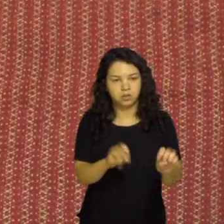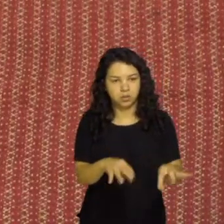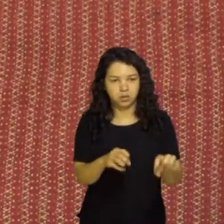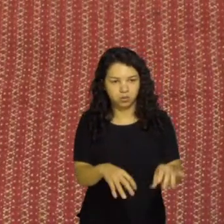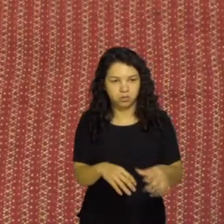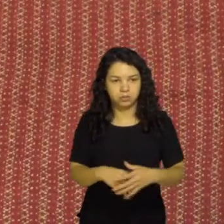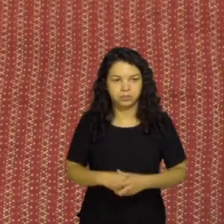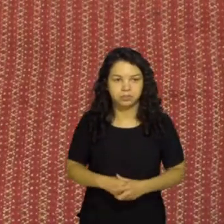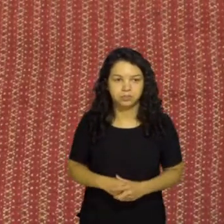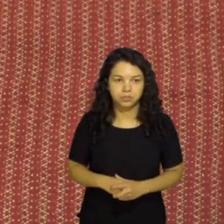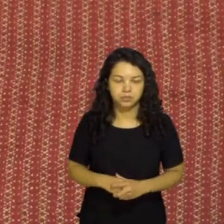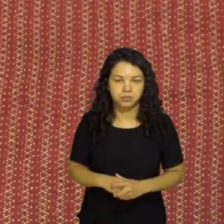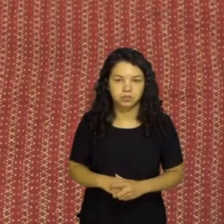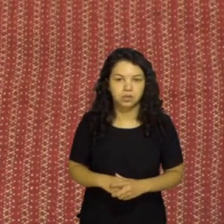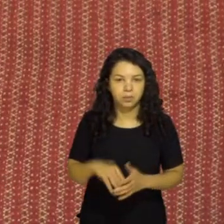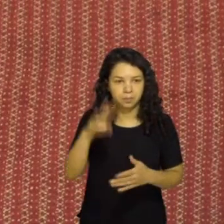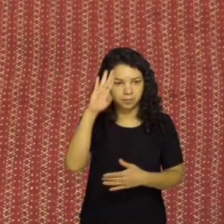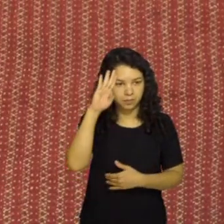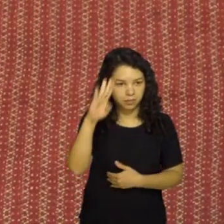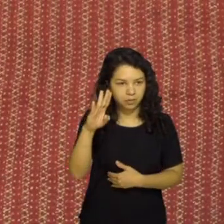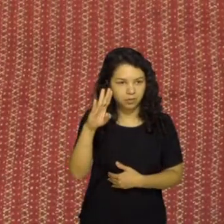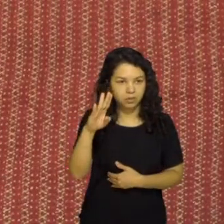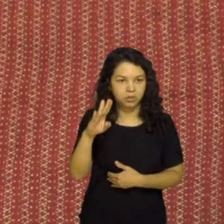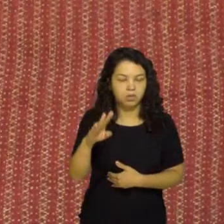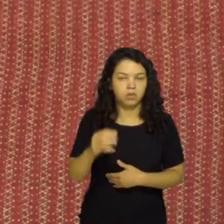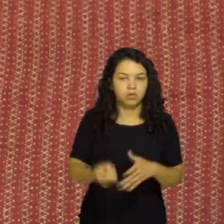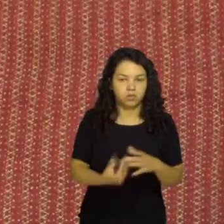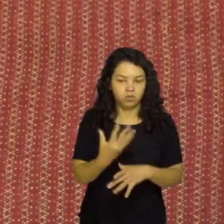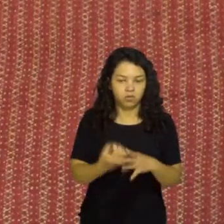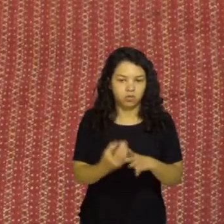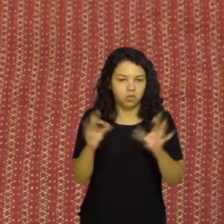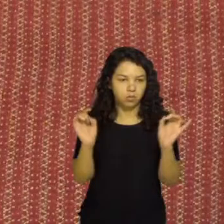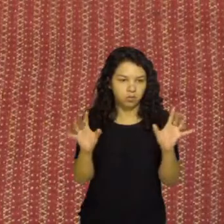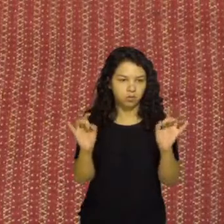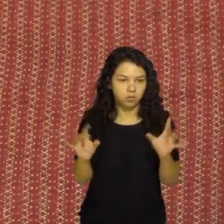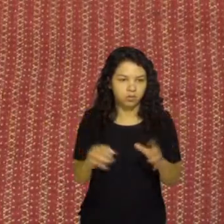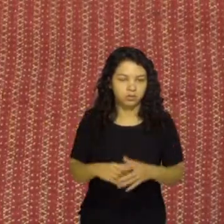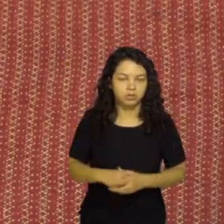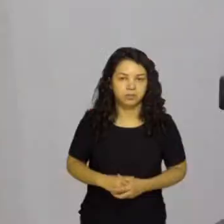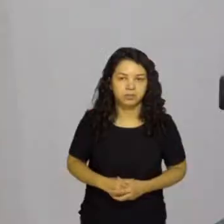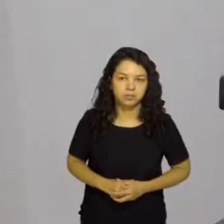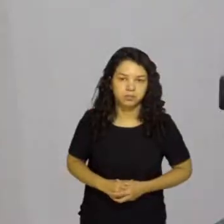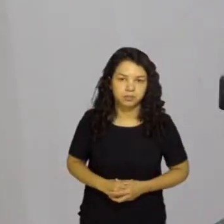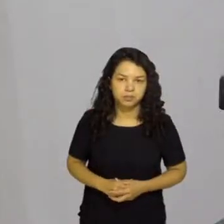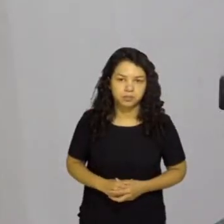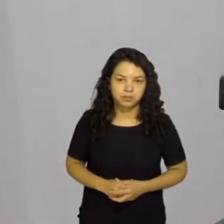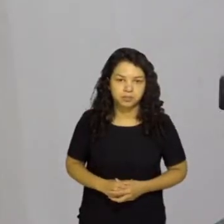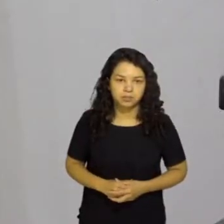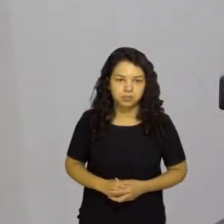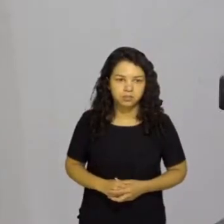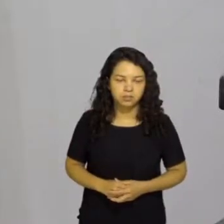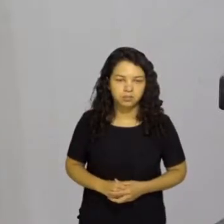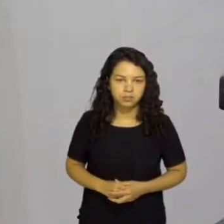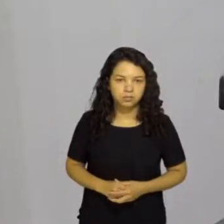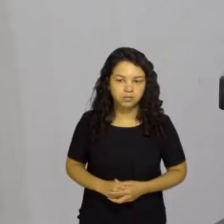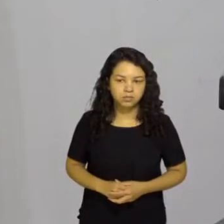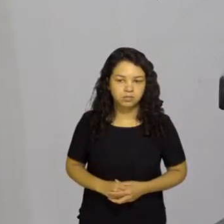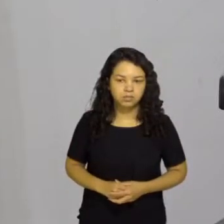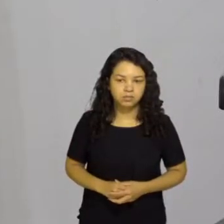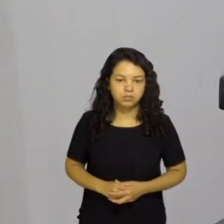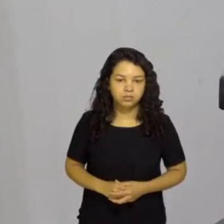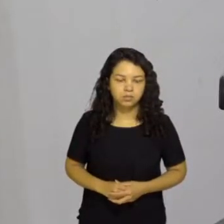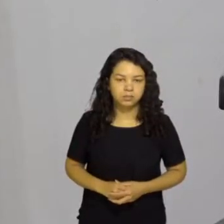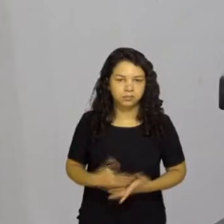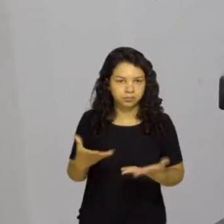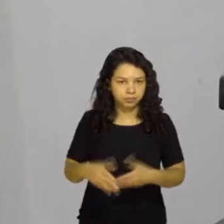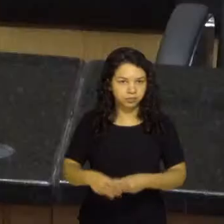né? E, principalmente, como gerador de oportunidades. Obrigado, deputado. Deputado Camilo Martins. Quero